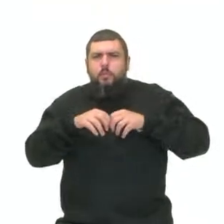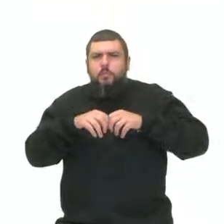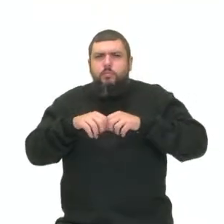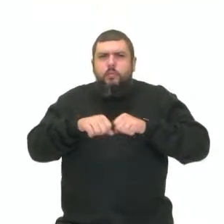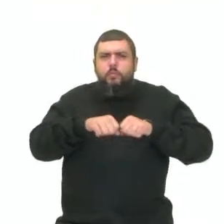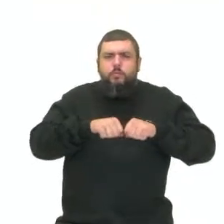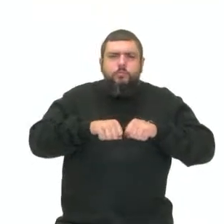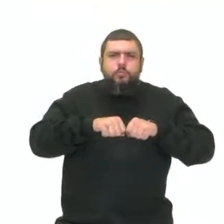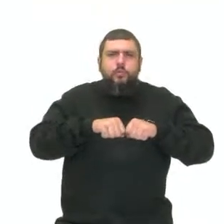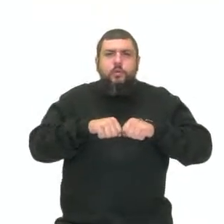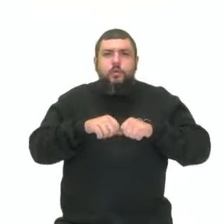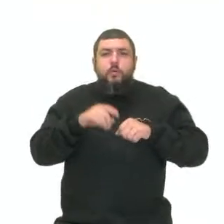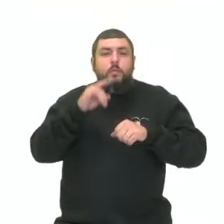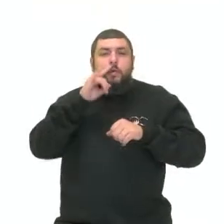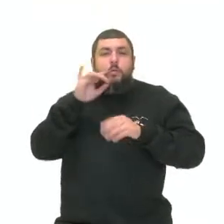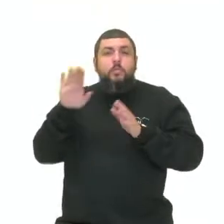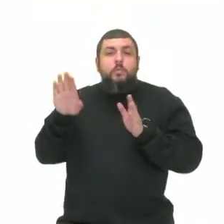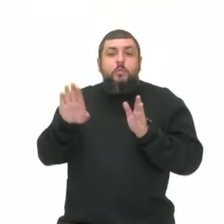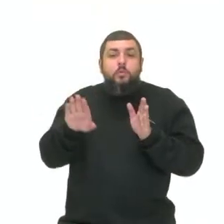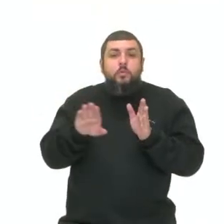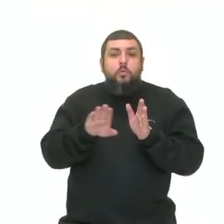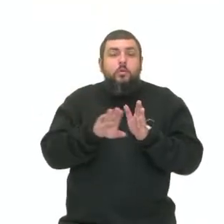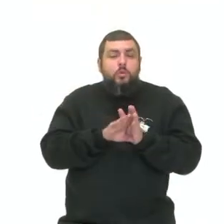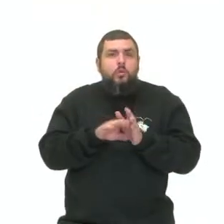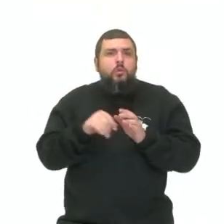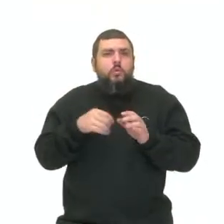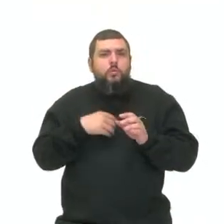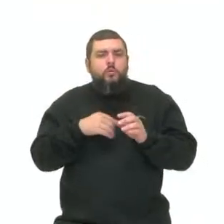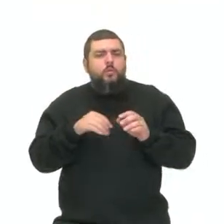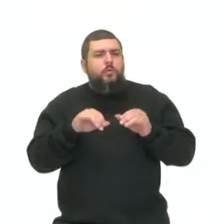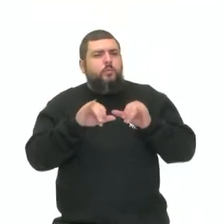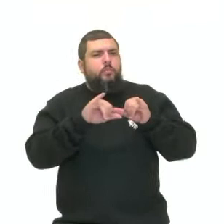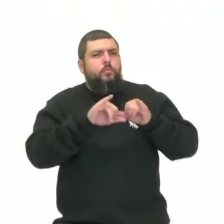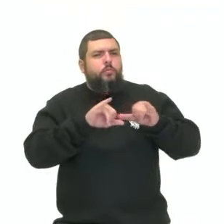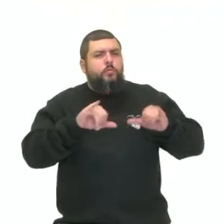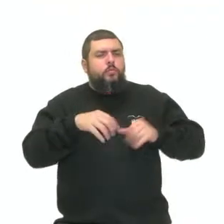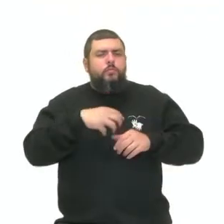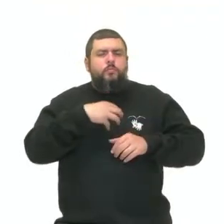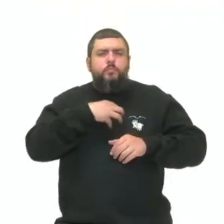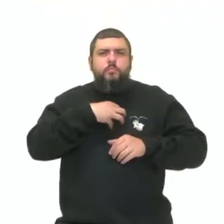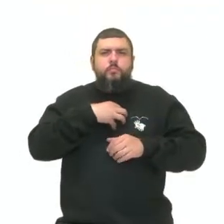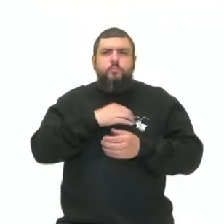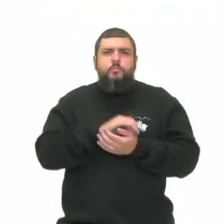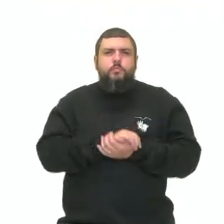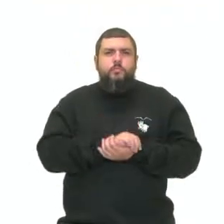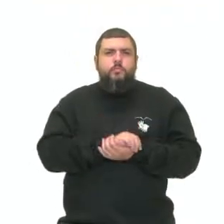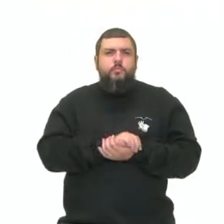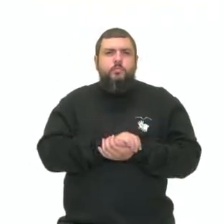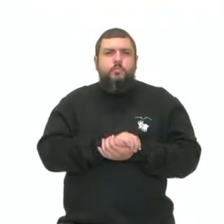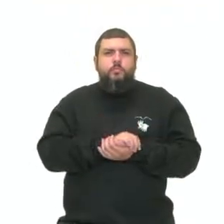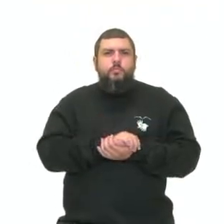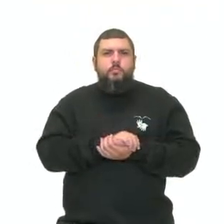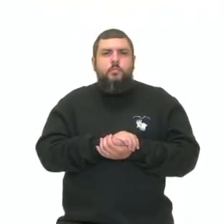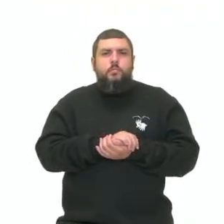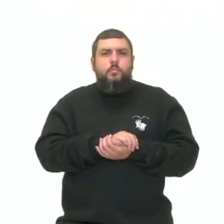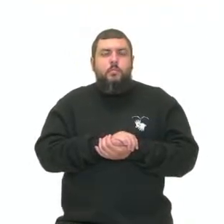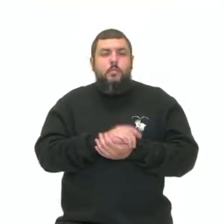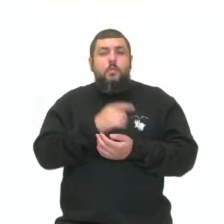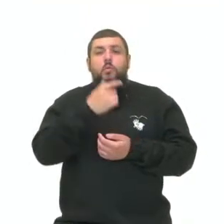estudando o terreno, e anunciou com a voz que fazia nessas ocasiões meio saliente. Companheiro meu tá vendo